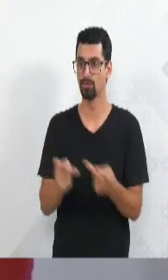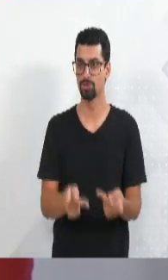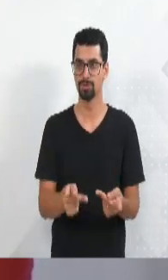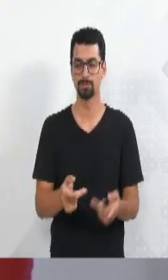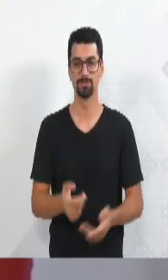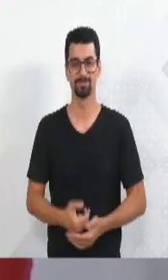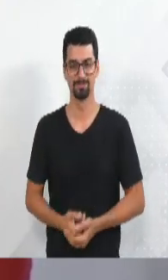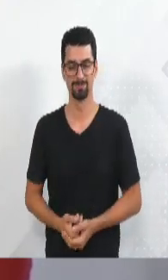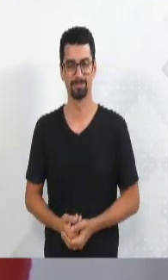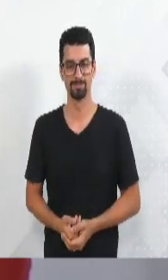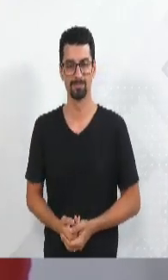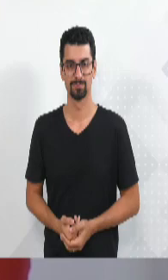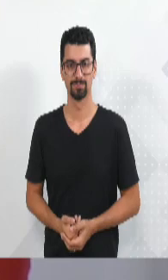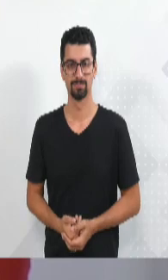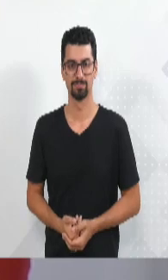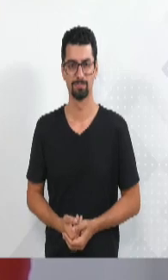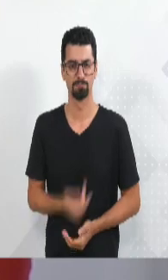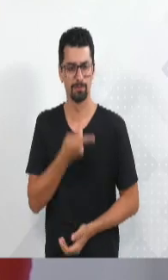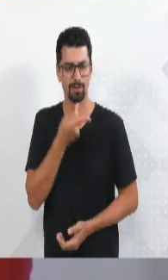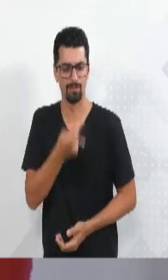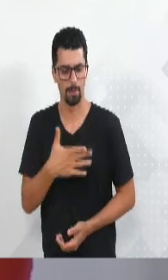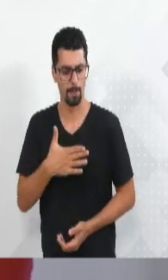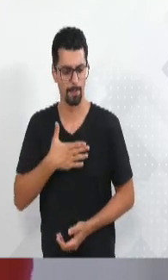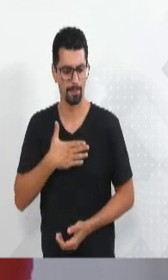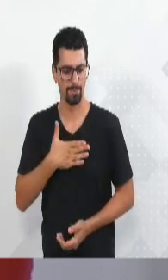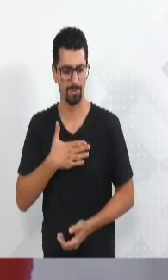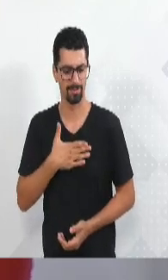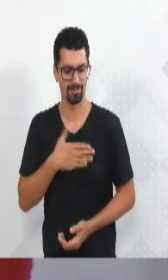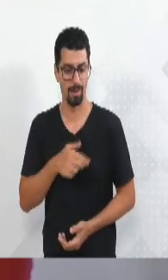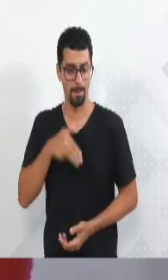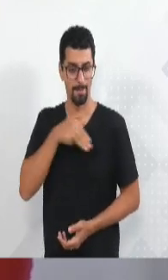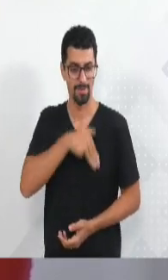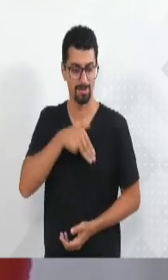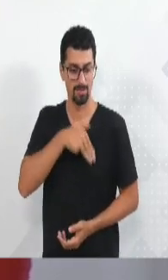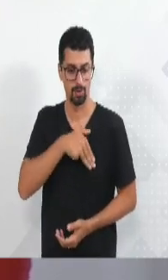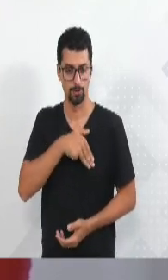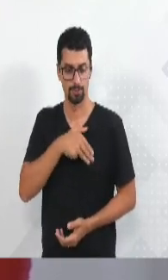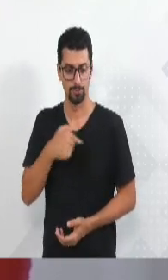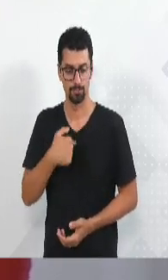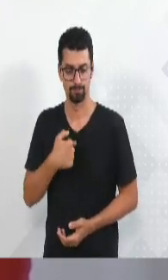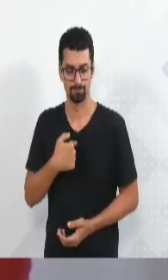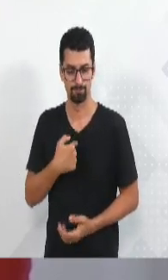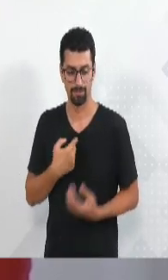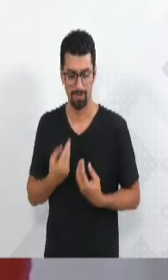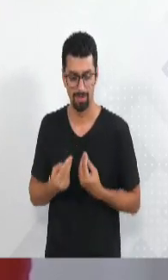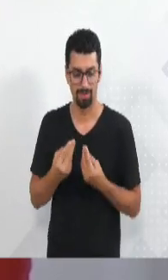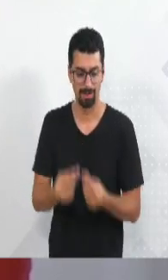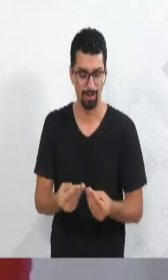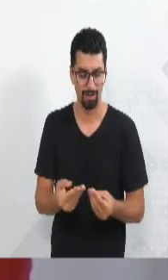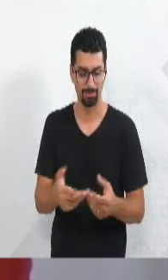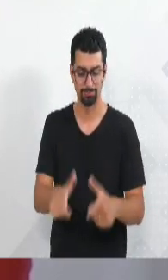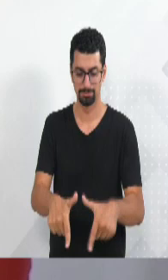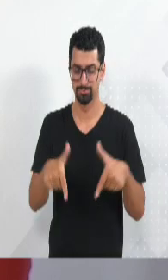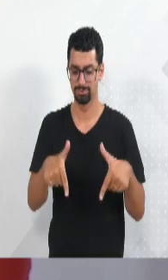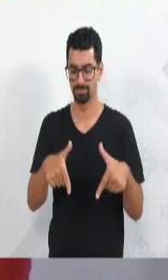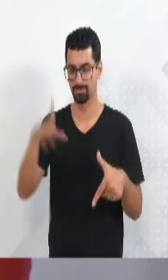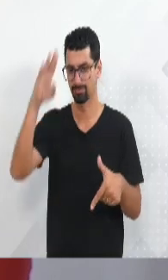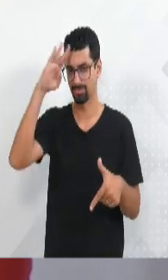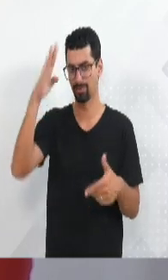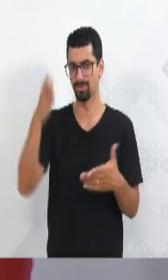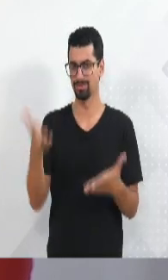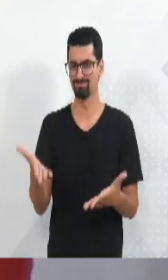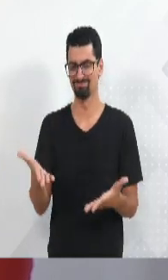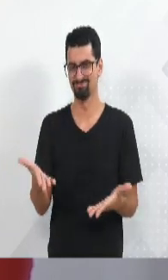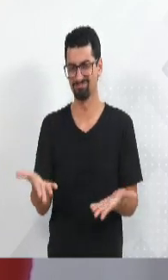que para mim não é missão nenhuma quando se trata de entregar honraria para o militar até